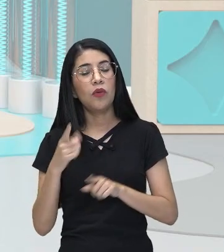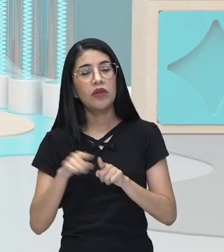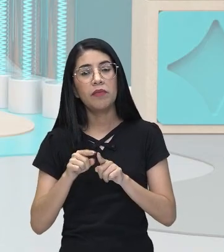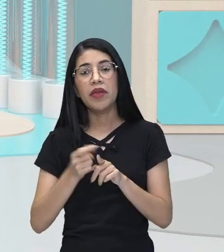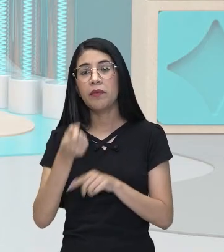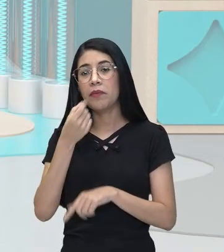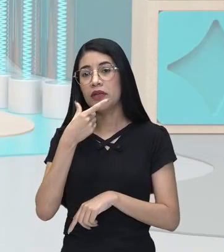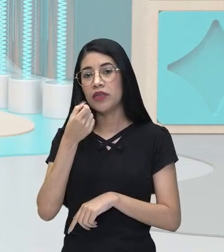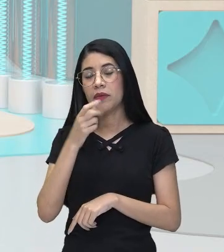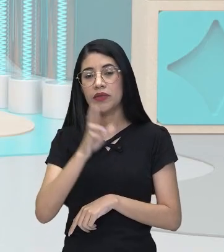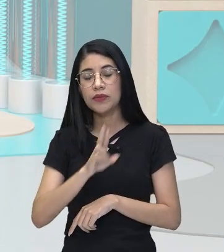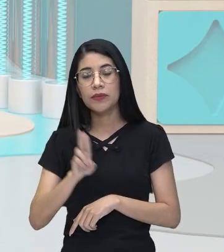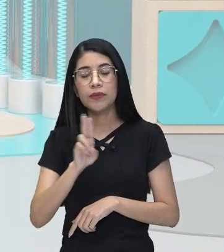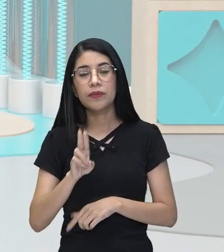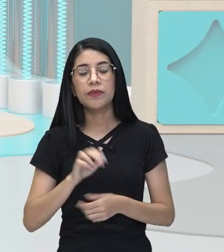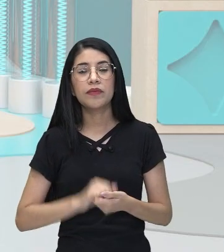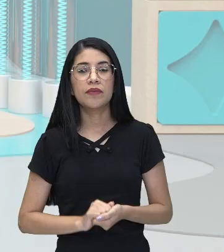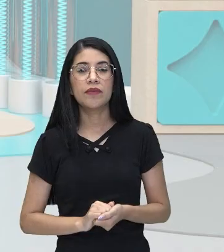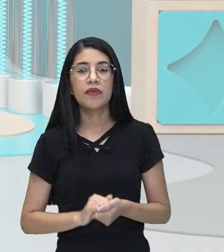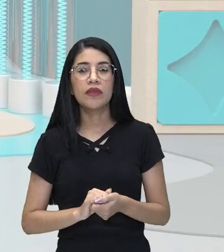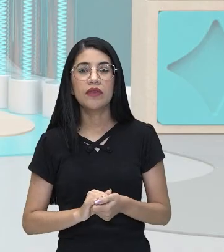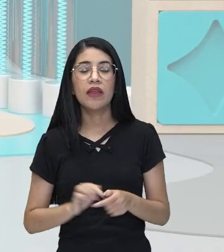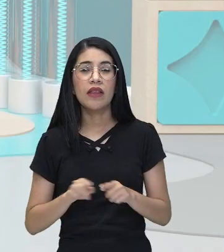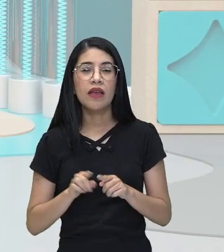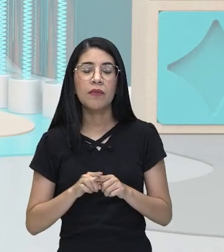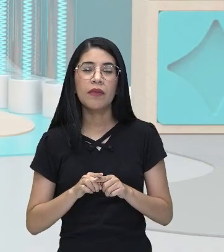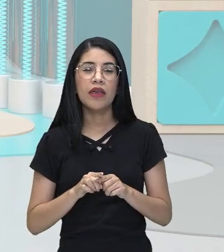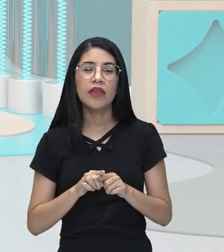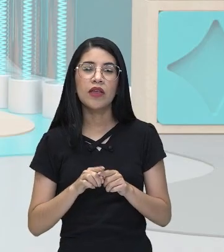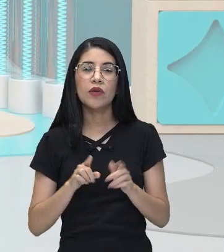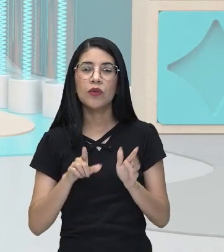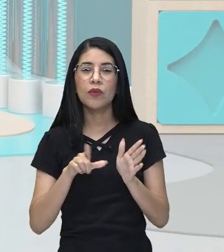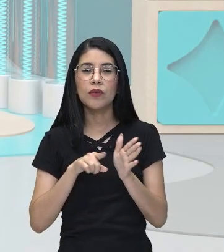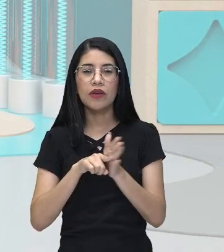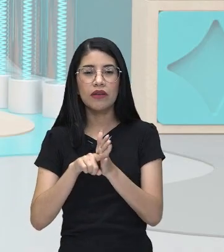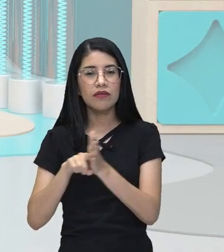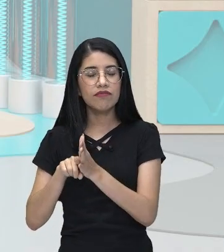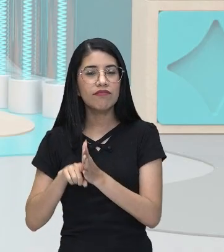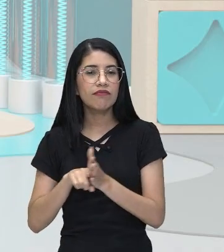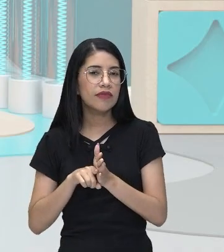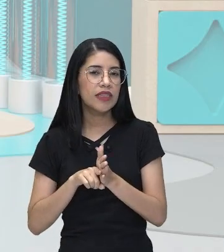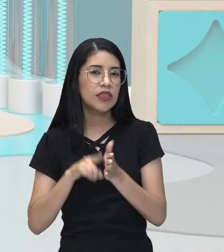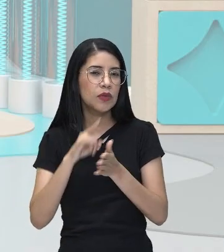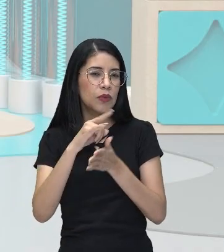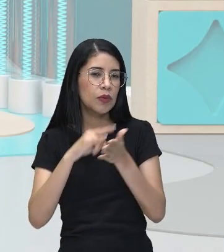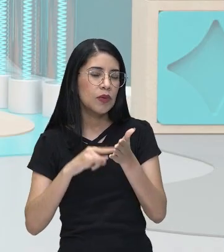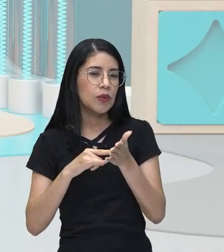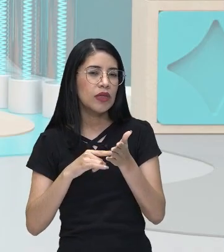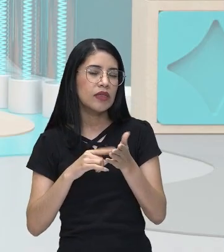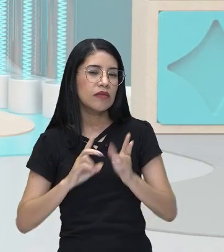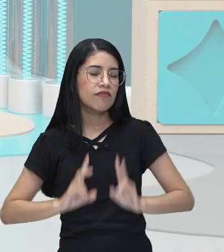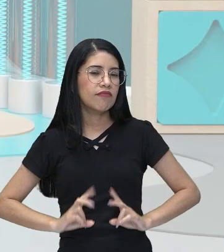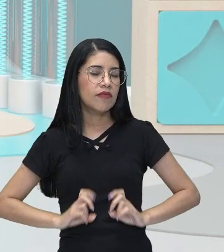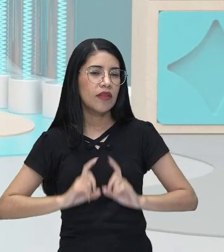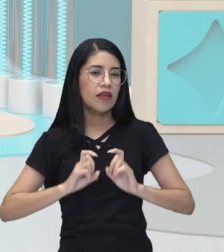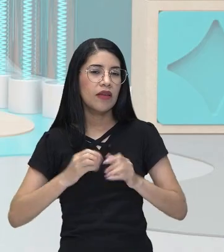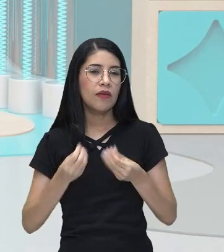medicamento. Aí tem a parte laboratorial, que é onde eu comentei com vocês, ó, a